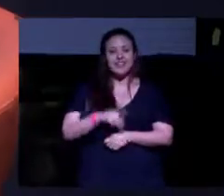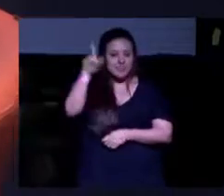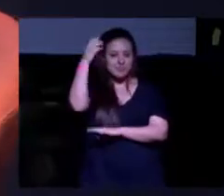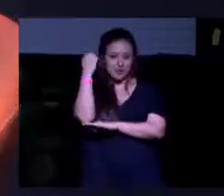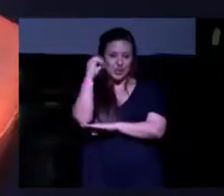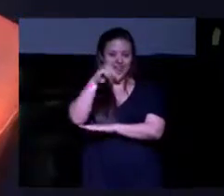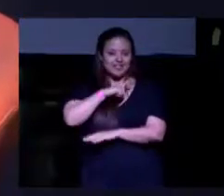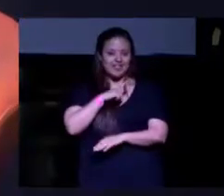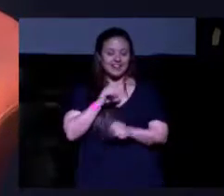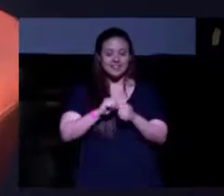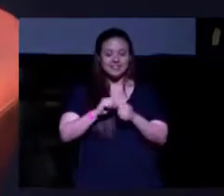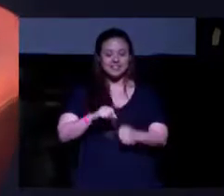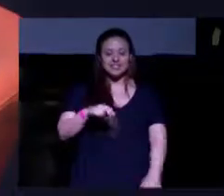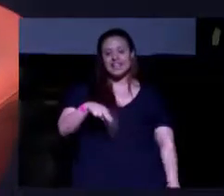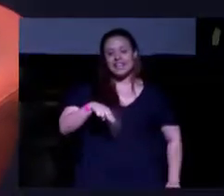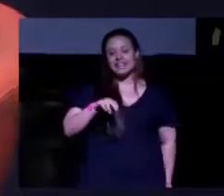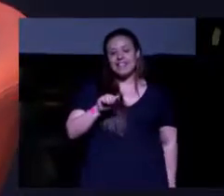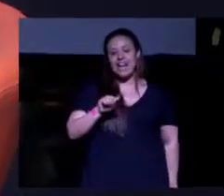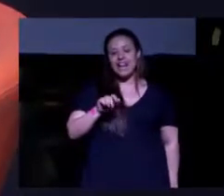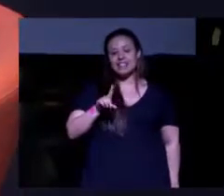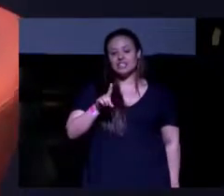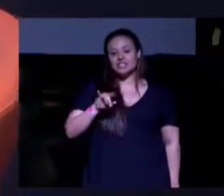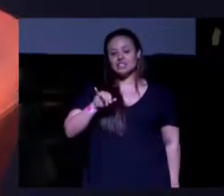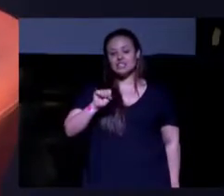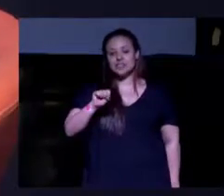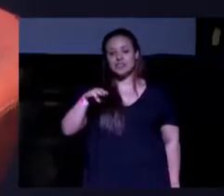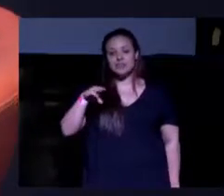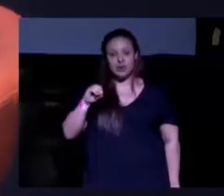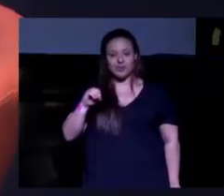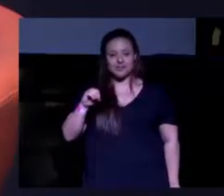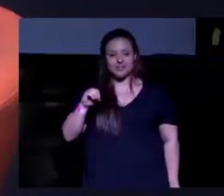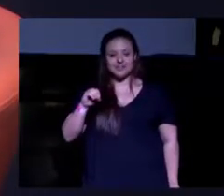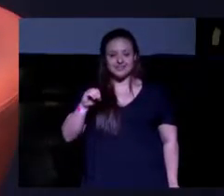Irado, ele é um protagonista do nadismo. Acho o Rafael Borer, um abraço para ele.